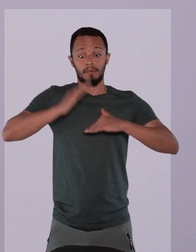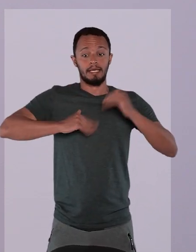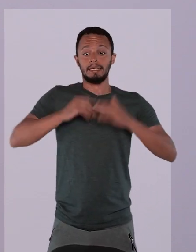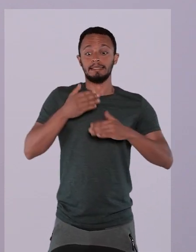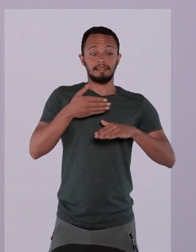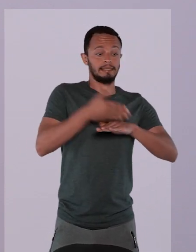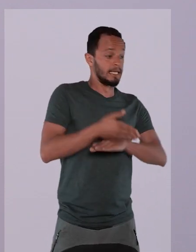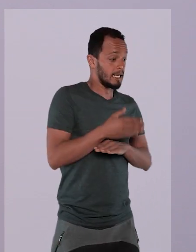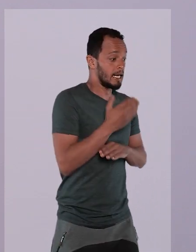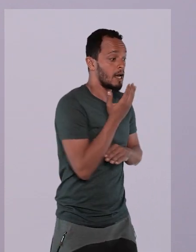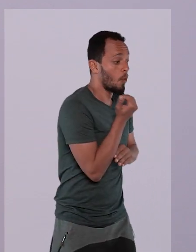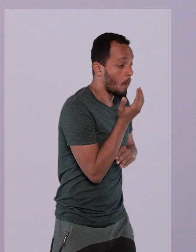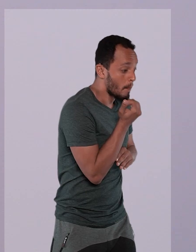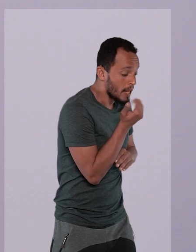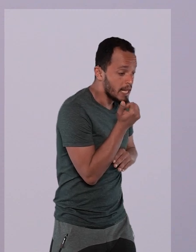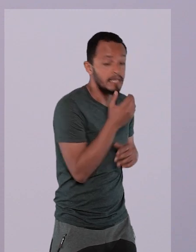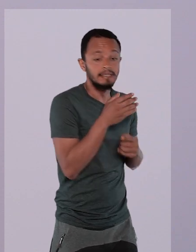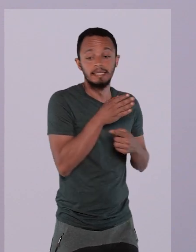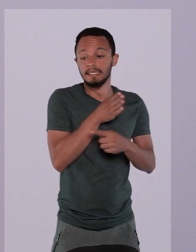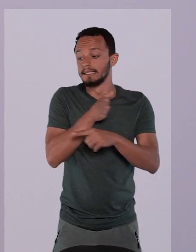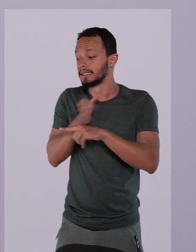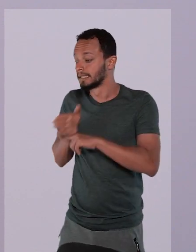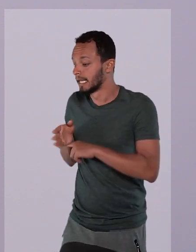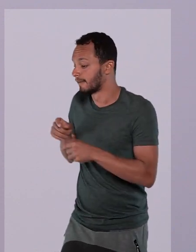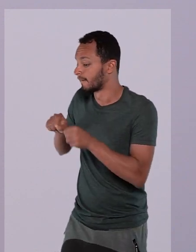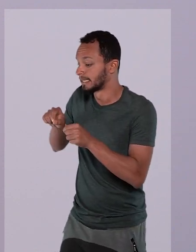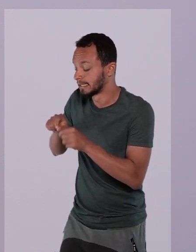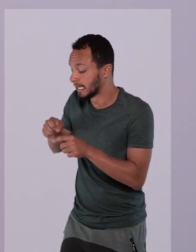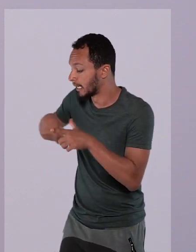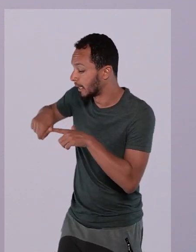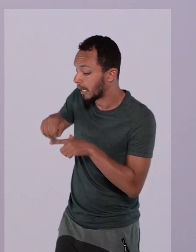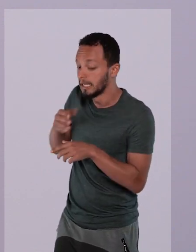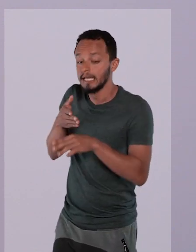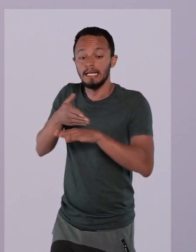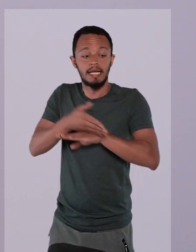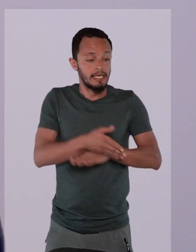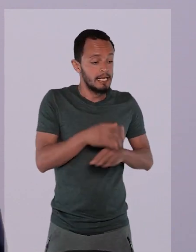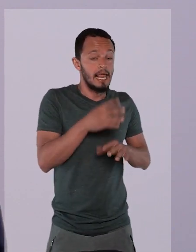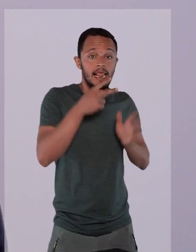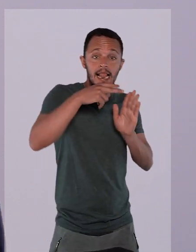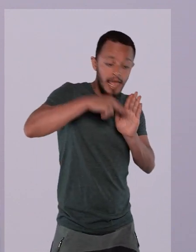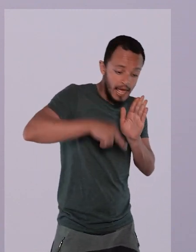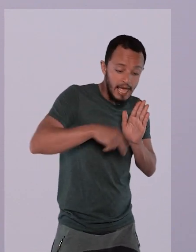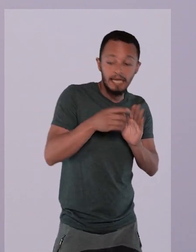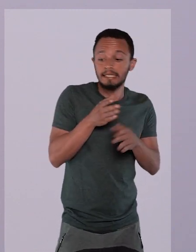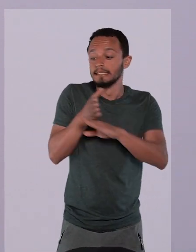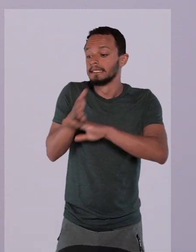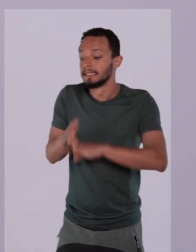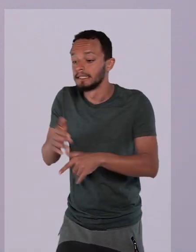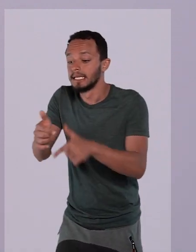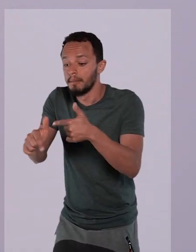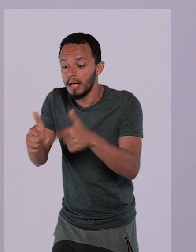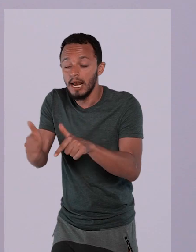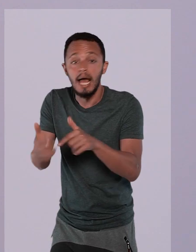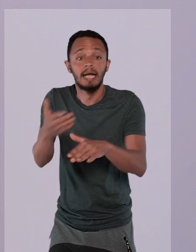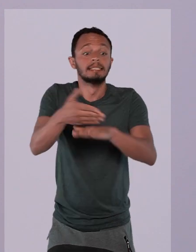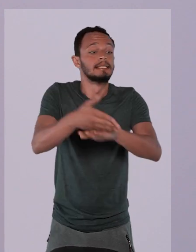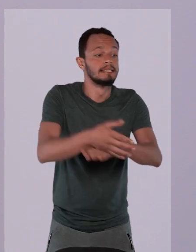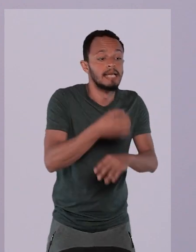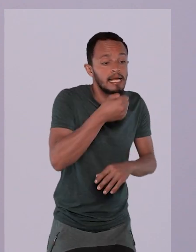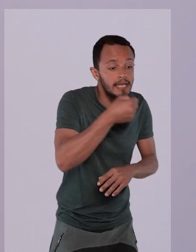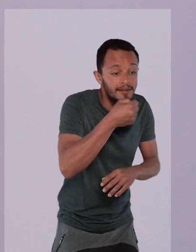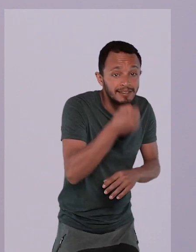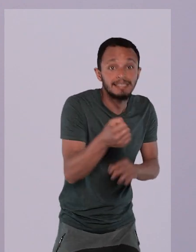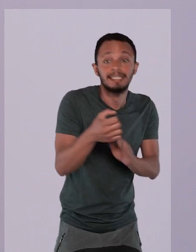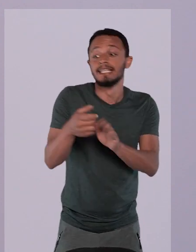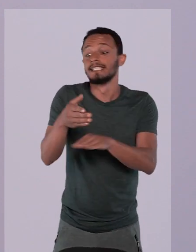comida em casa, né? Enfim, tinha que fazer tudo, né? Tinha que ler. Era uma quantidade de artigo que saía.